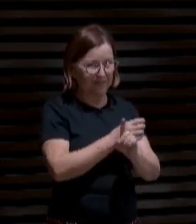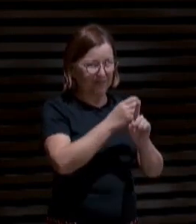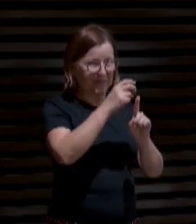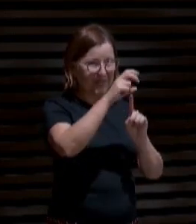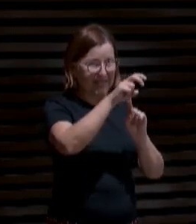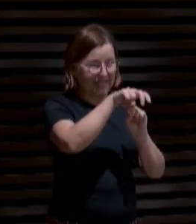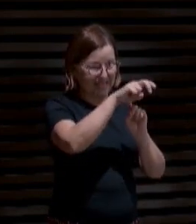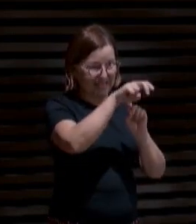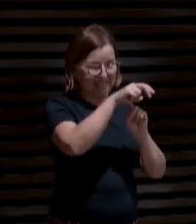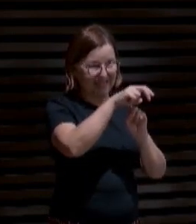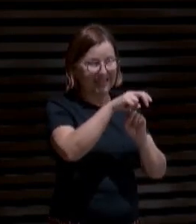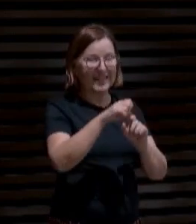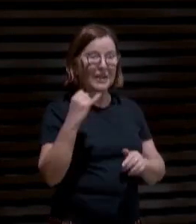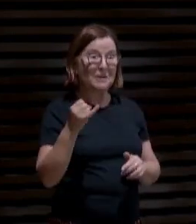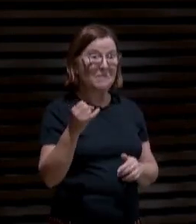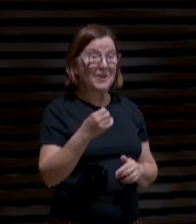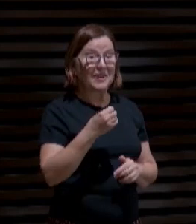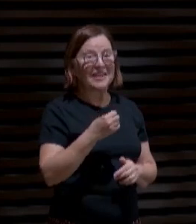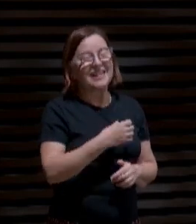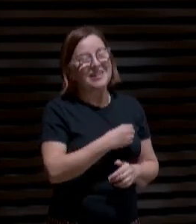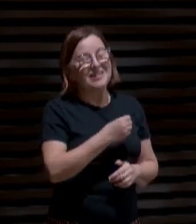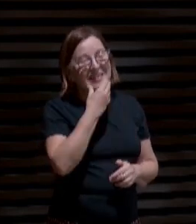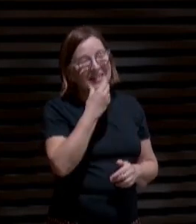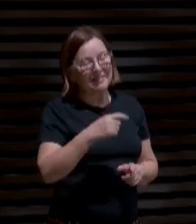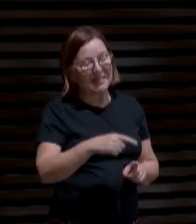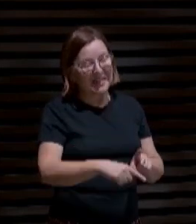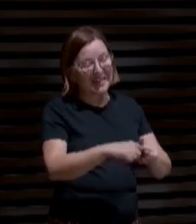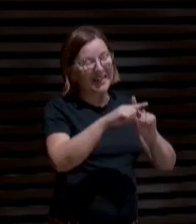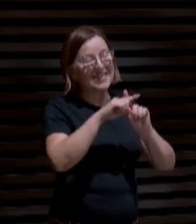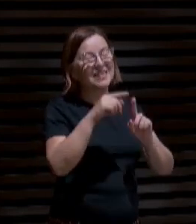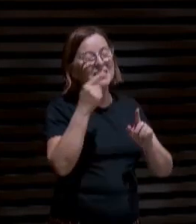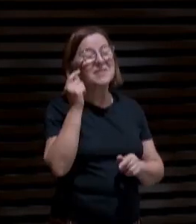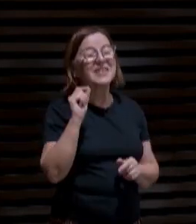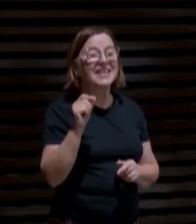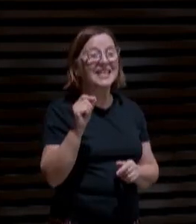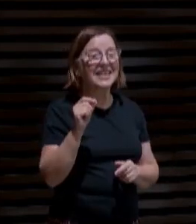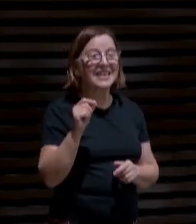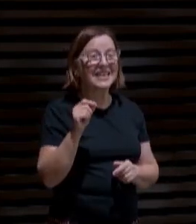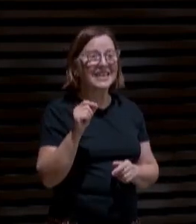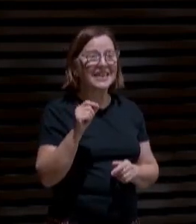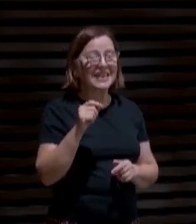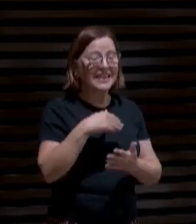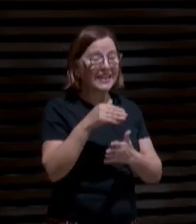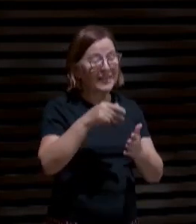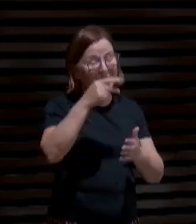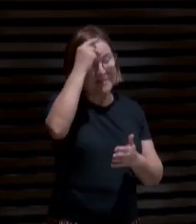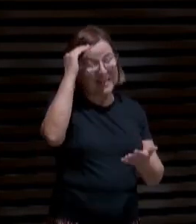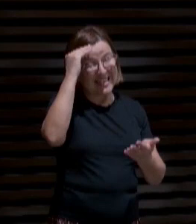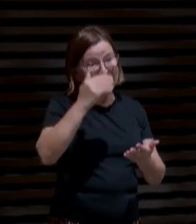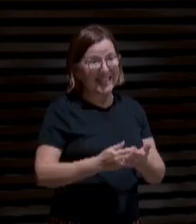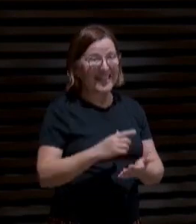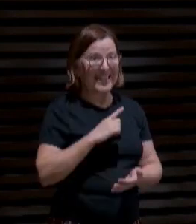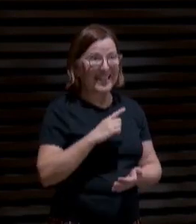que o Filho do Homem seja levantado, para que todo o que nele crê tenha a